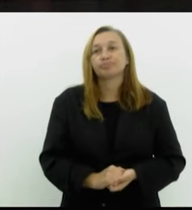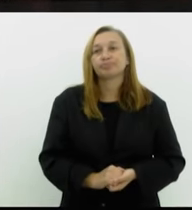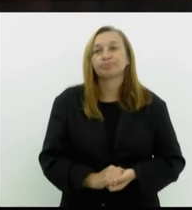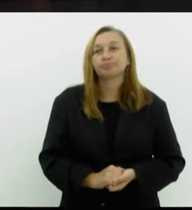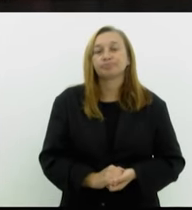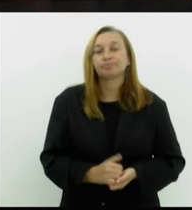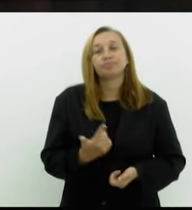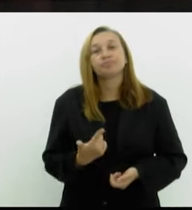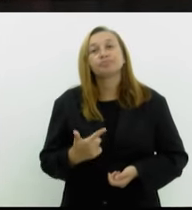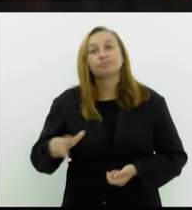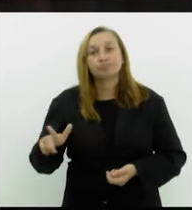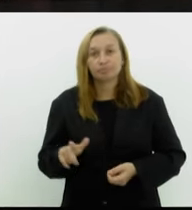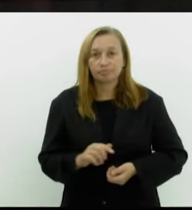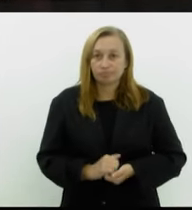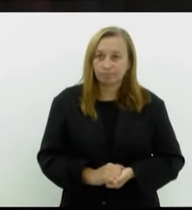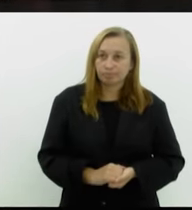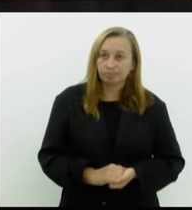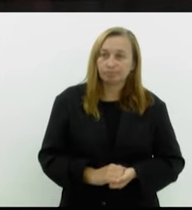De outro lado,